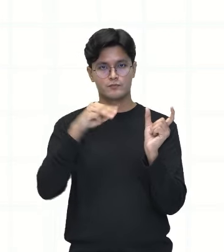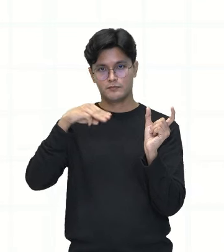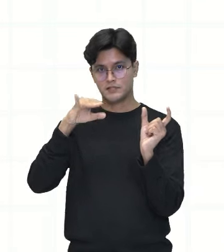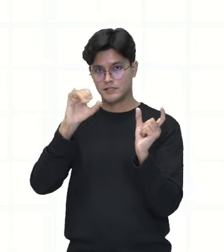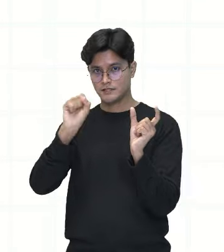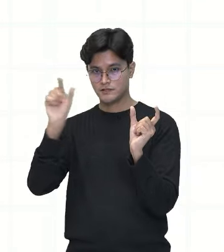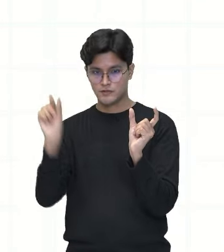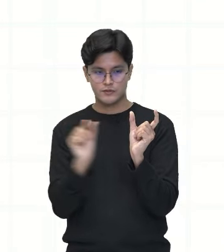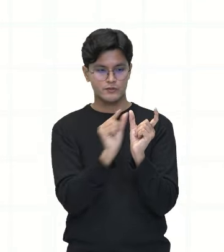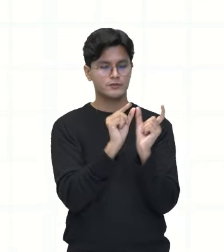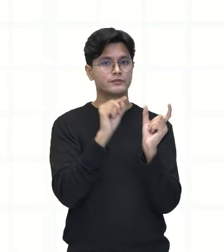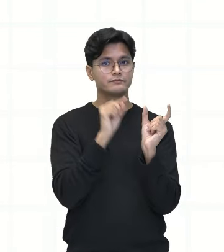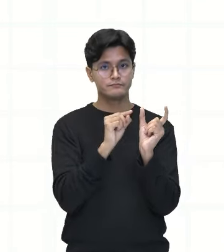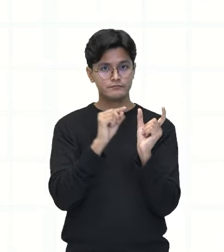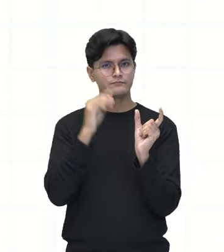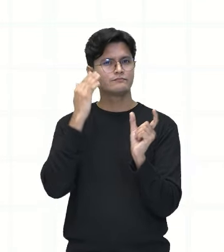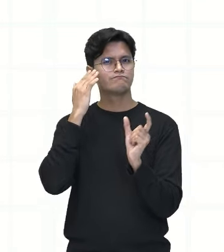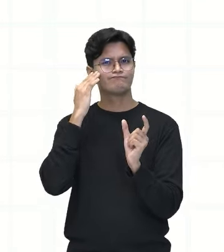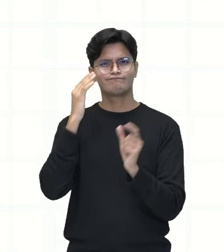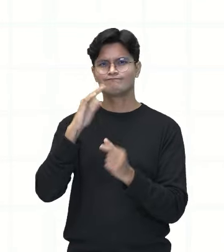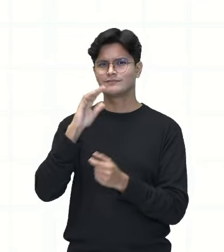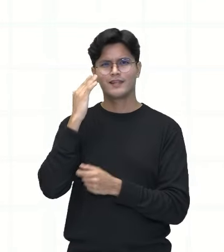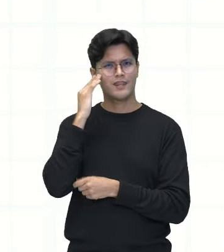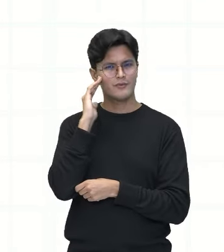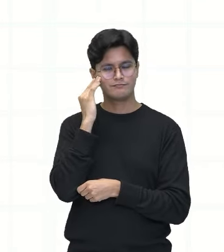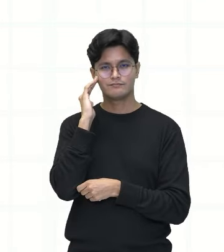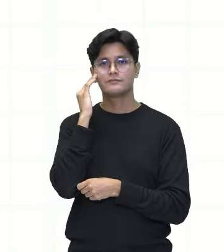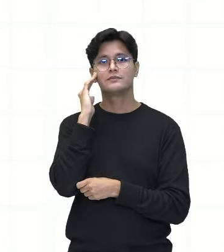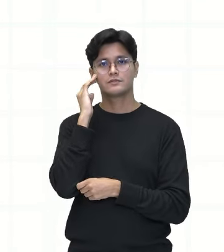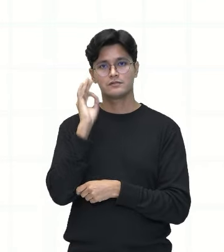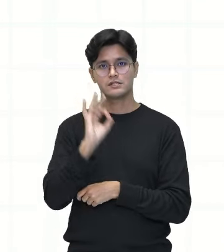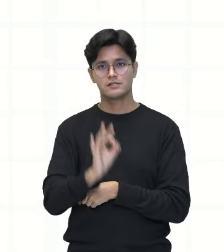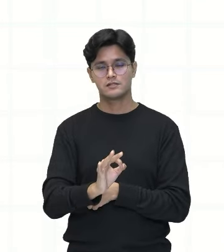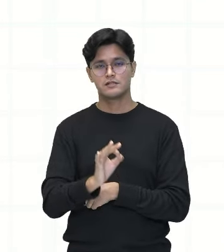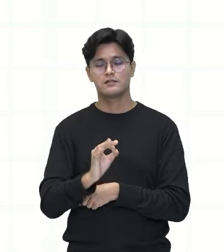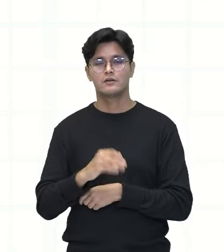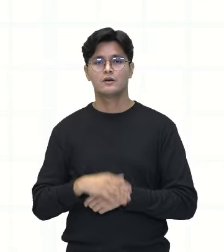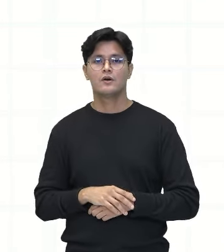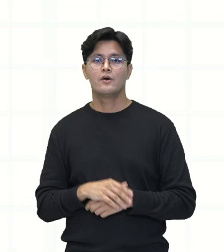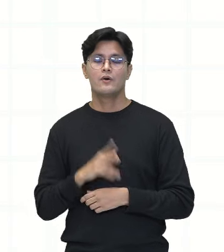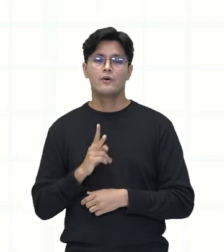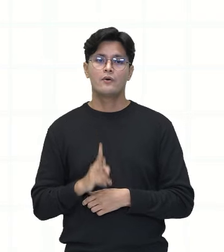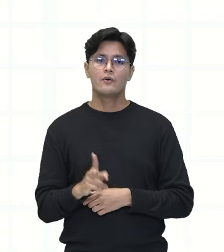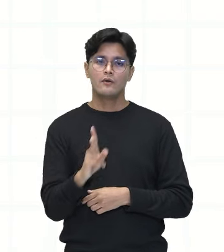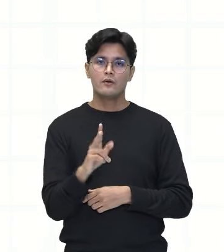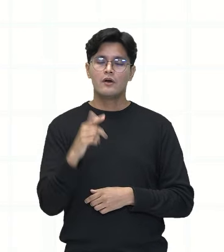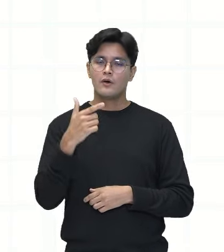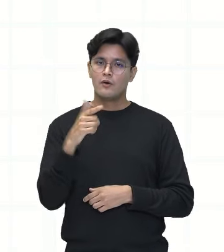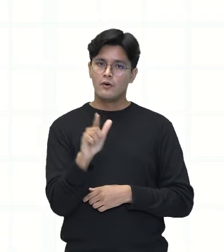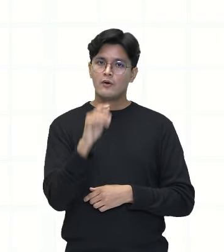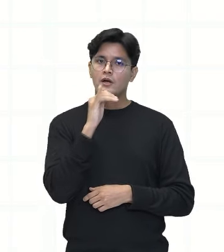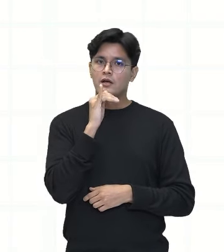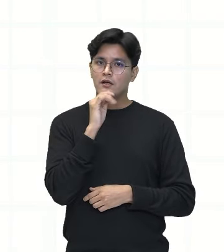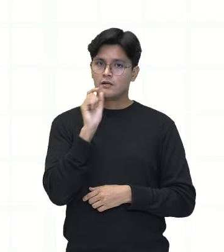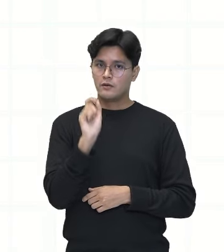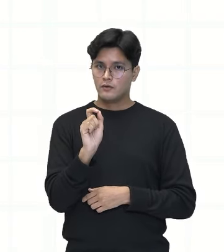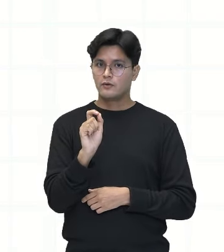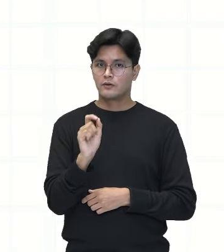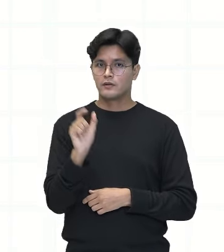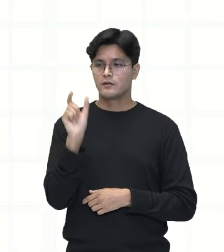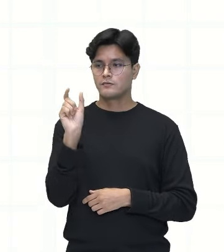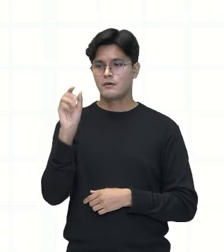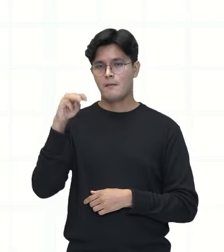errada ou ruim, mal entendido, misunderstand. Continuando, um outro exemplo agora, ainda com